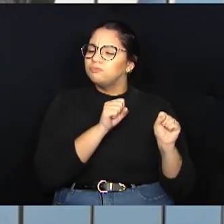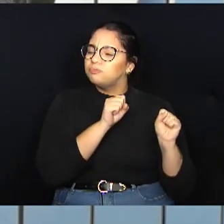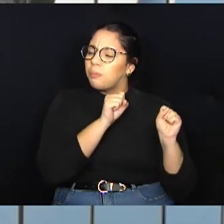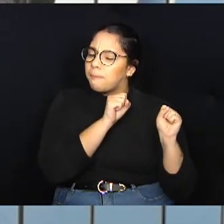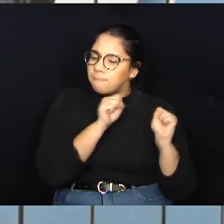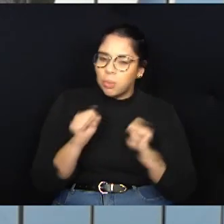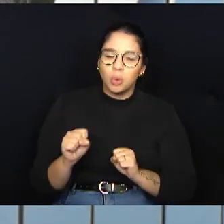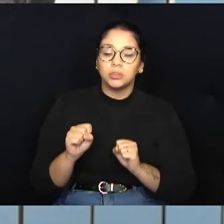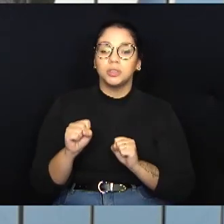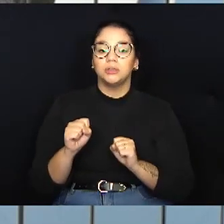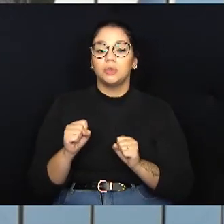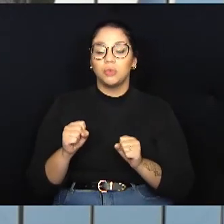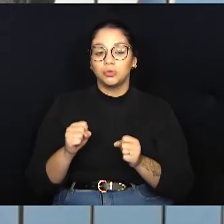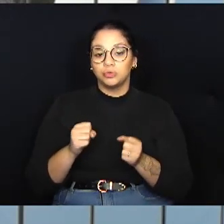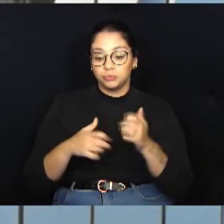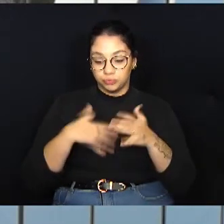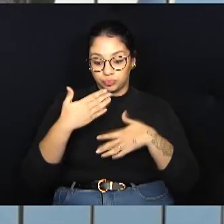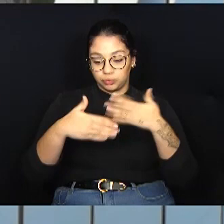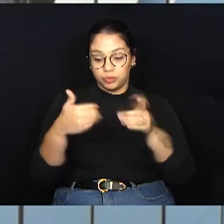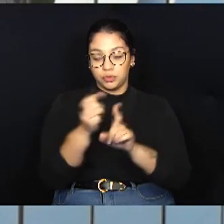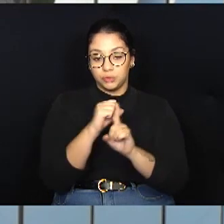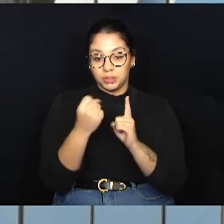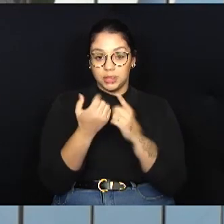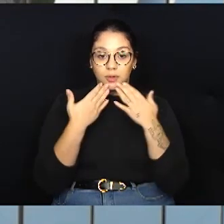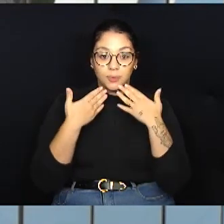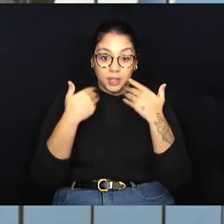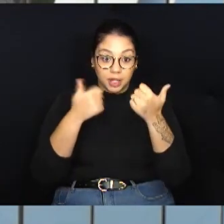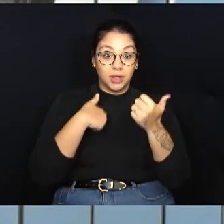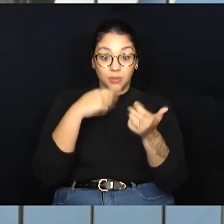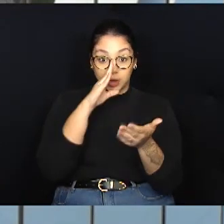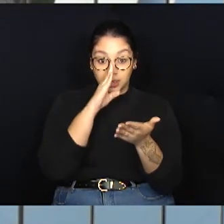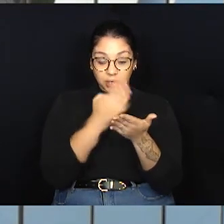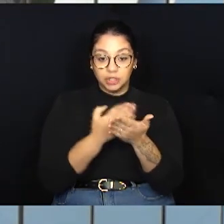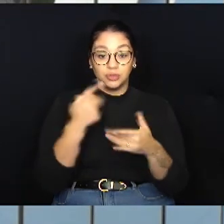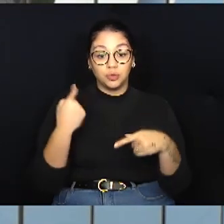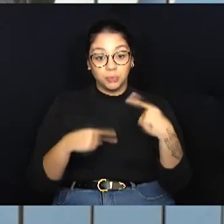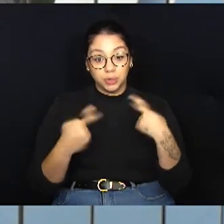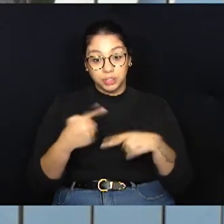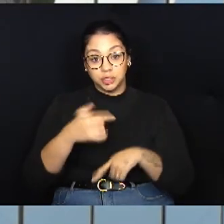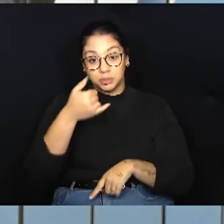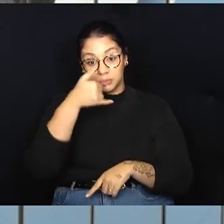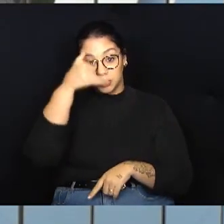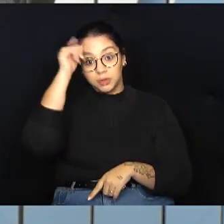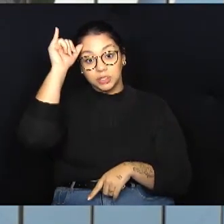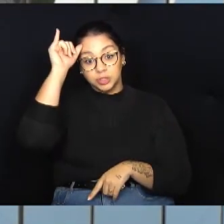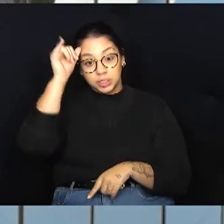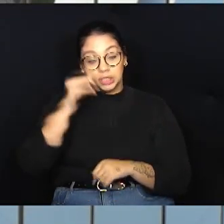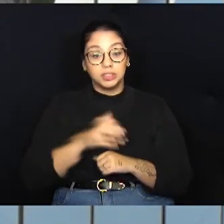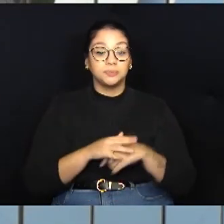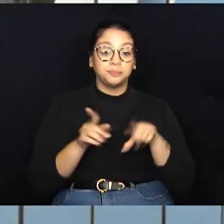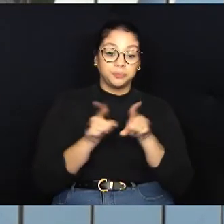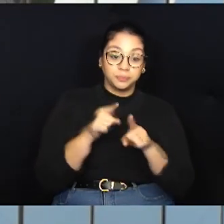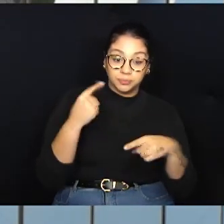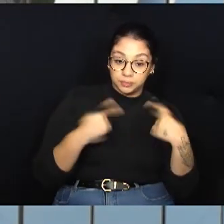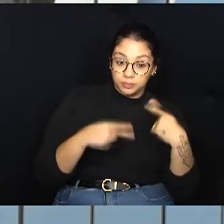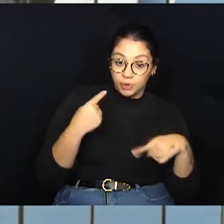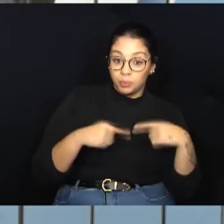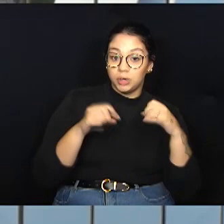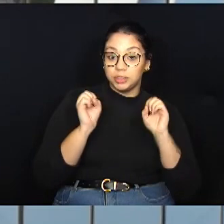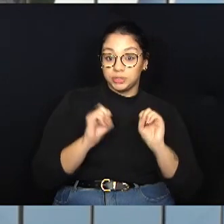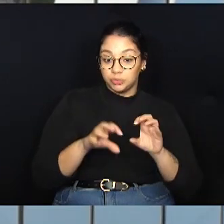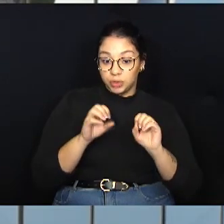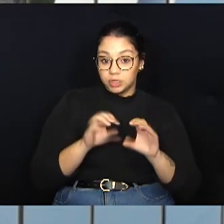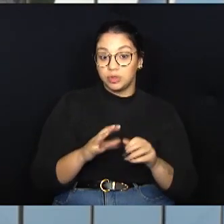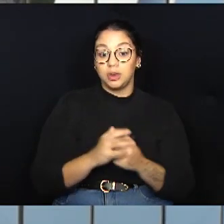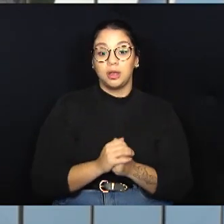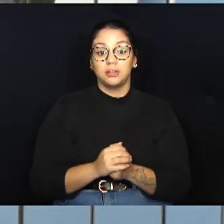inserção social. Continuo acreditando nisso, em políticas preventivas, em políticas educacionais, é